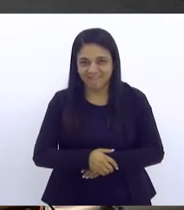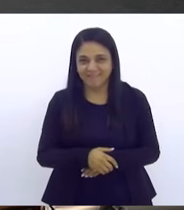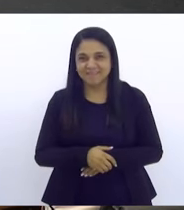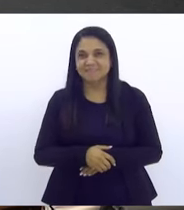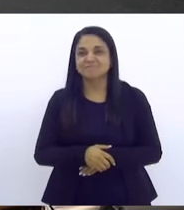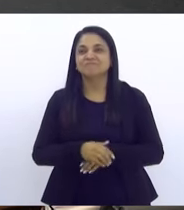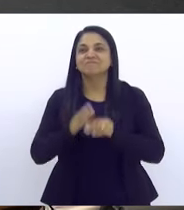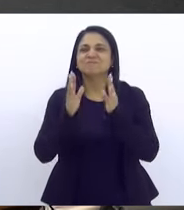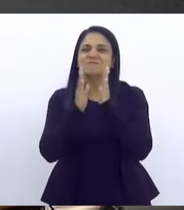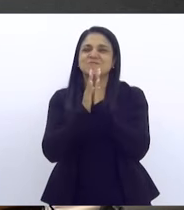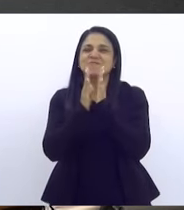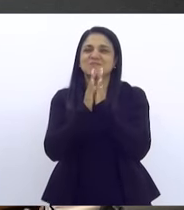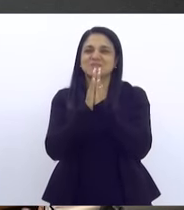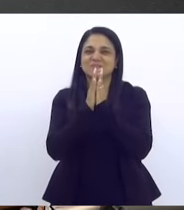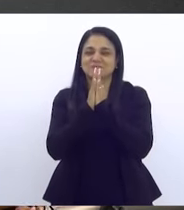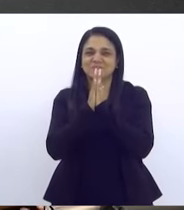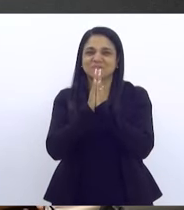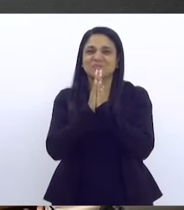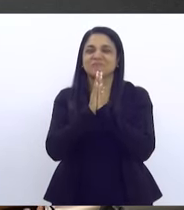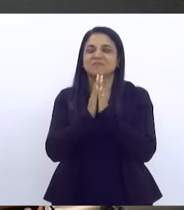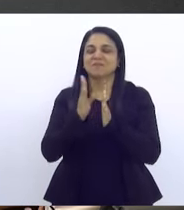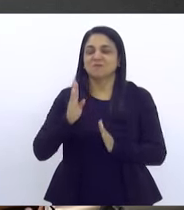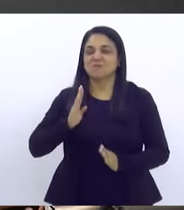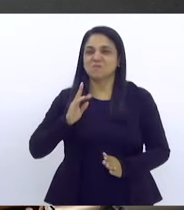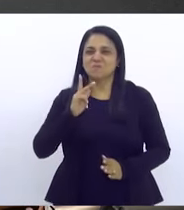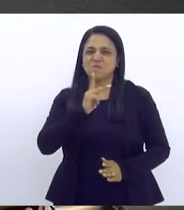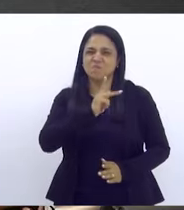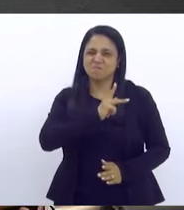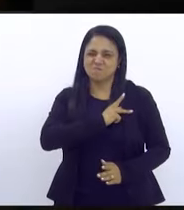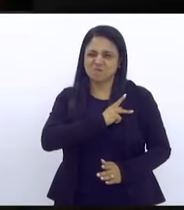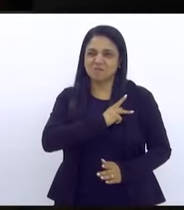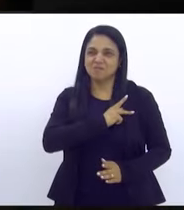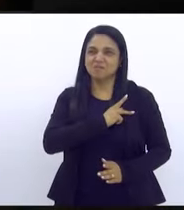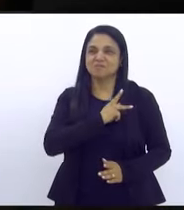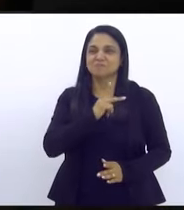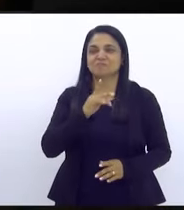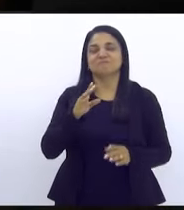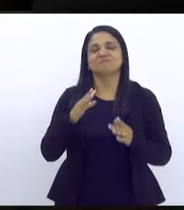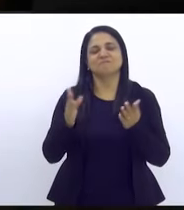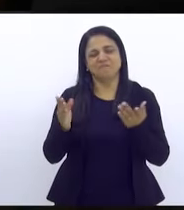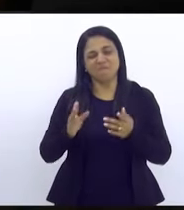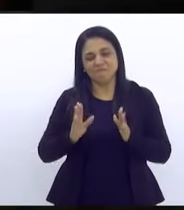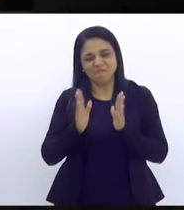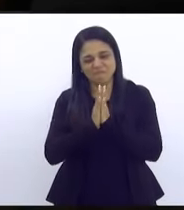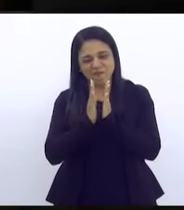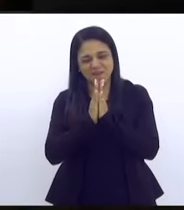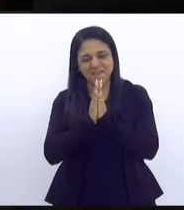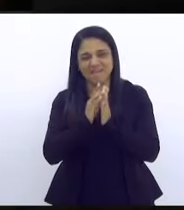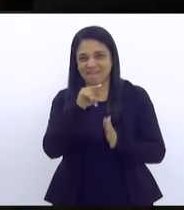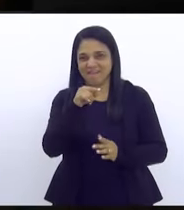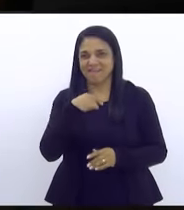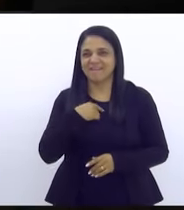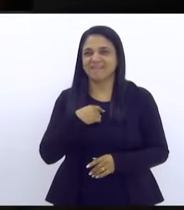Vamos orar. O bispo teve uma sacada. O papel veio. Vamos orar, pessoal. Quem vai dizer